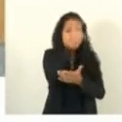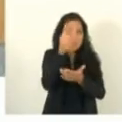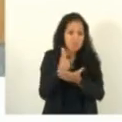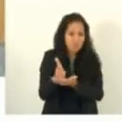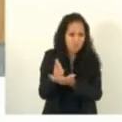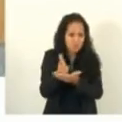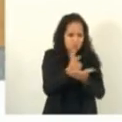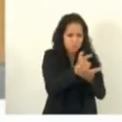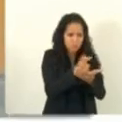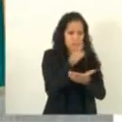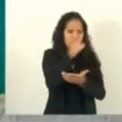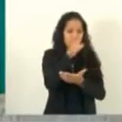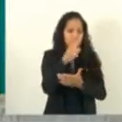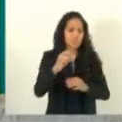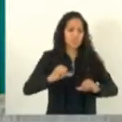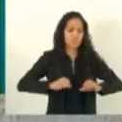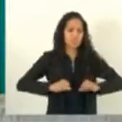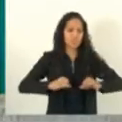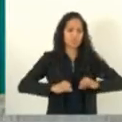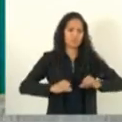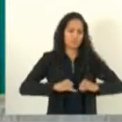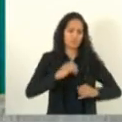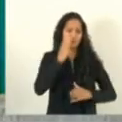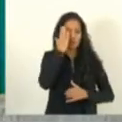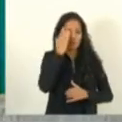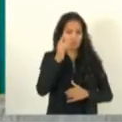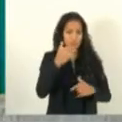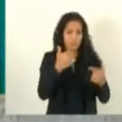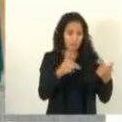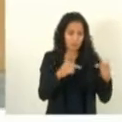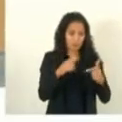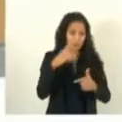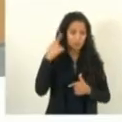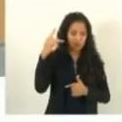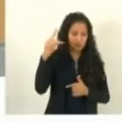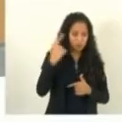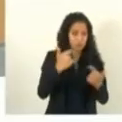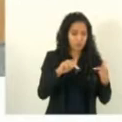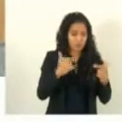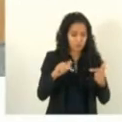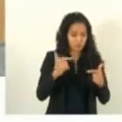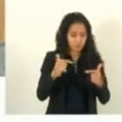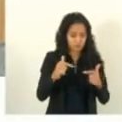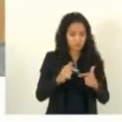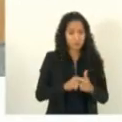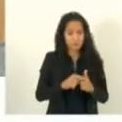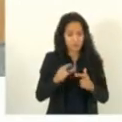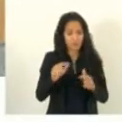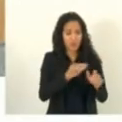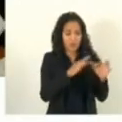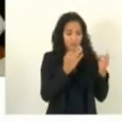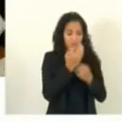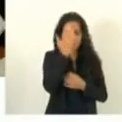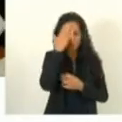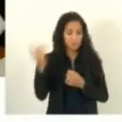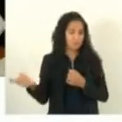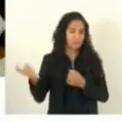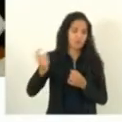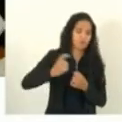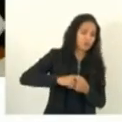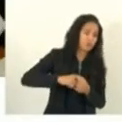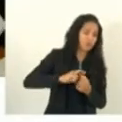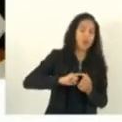vocês. Quando vocês saem do trabalho de vocês, a família de vocês não sabe se vocês conseguem chegar